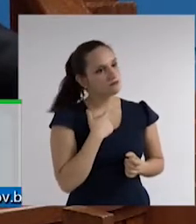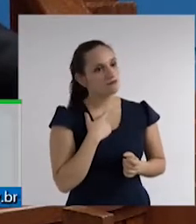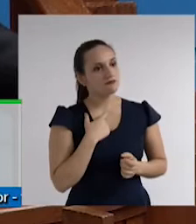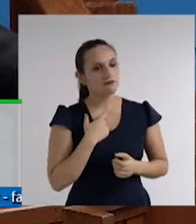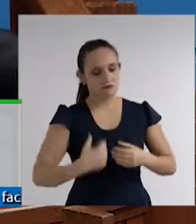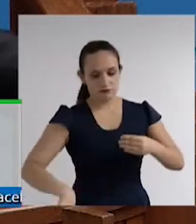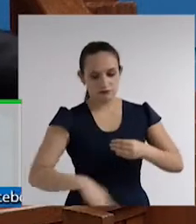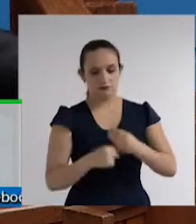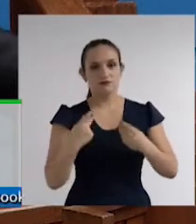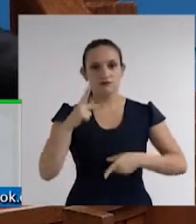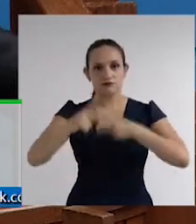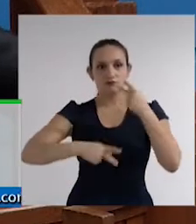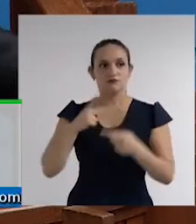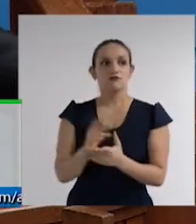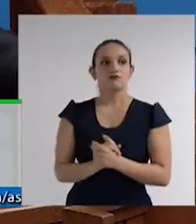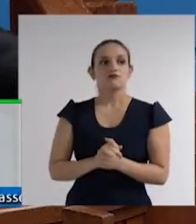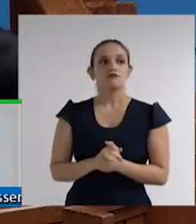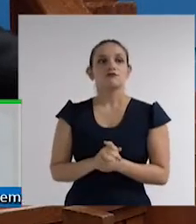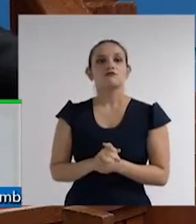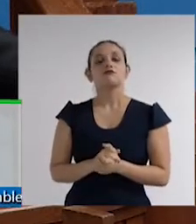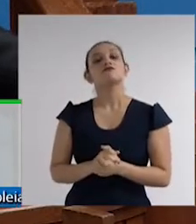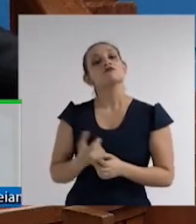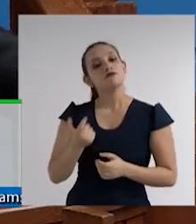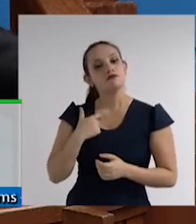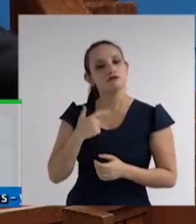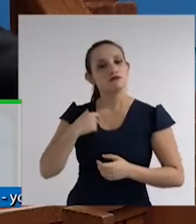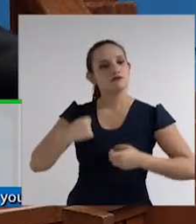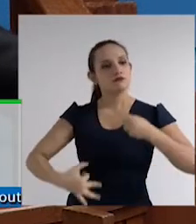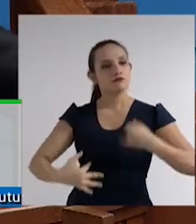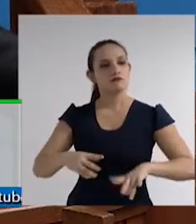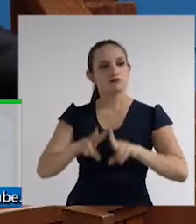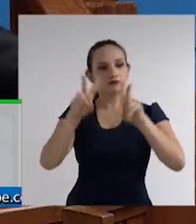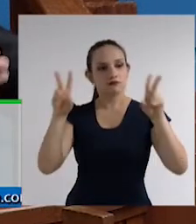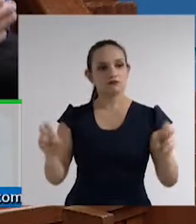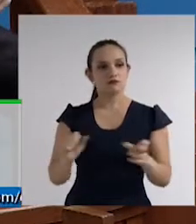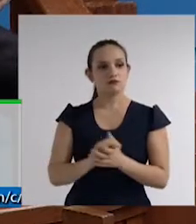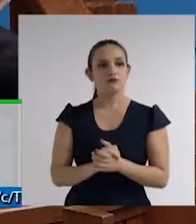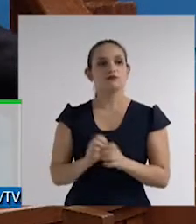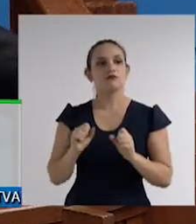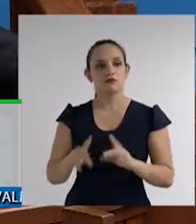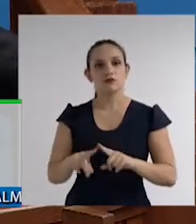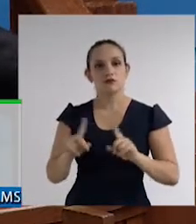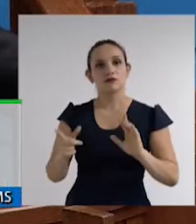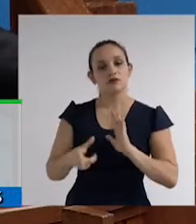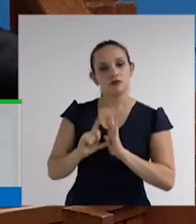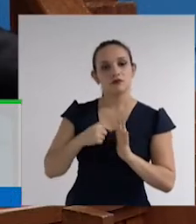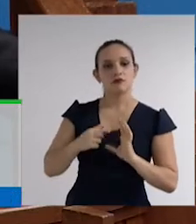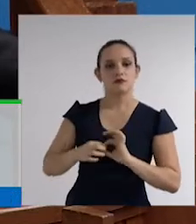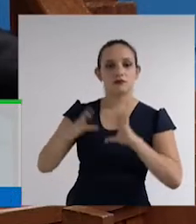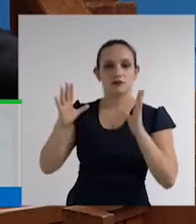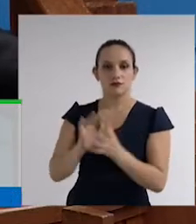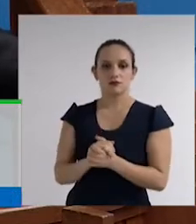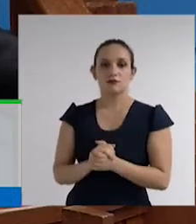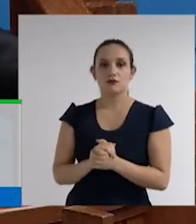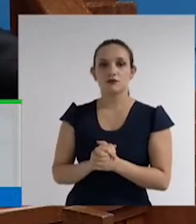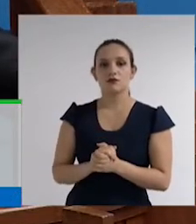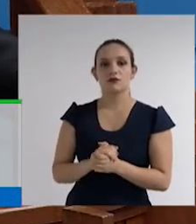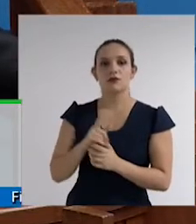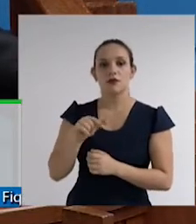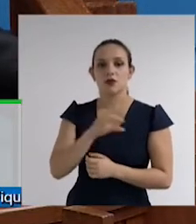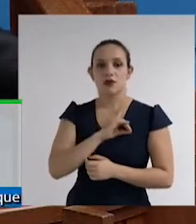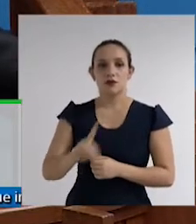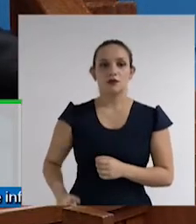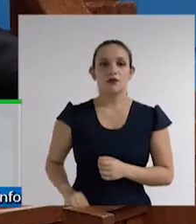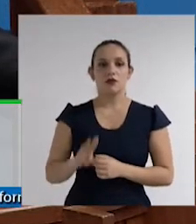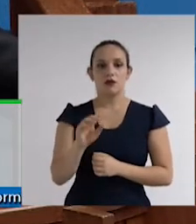na mesma linha e vou discorrer sobre esse assunto na sequência, mas primeiro vou conceder a parte ao nobre